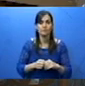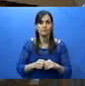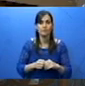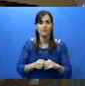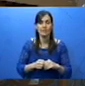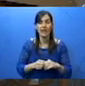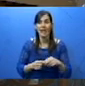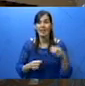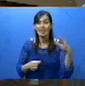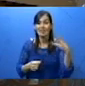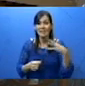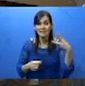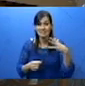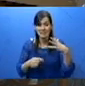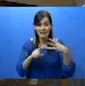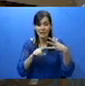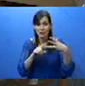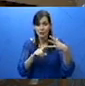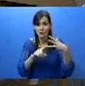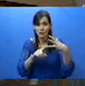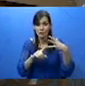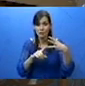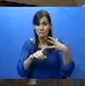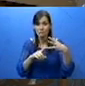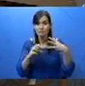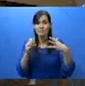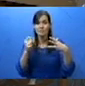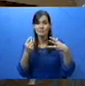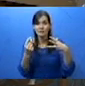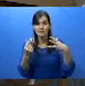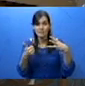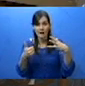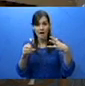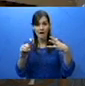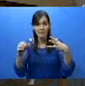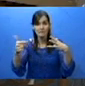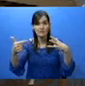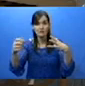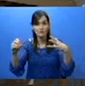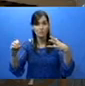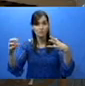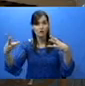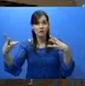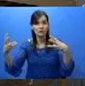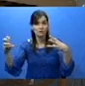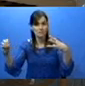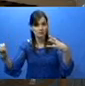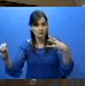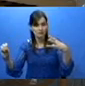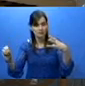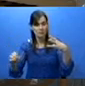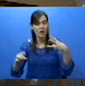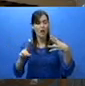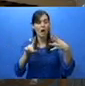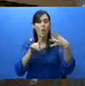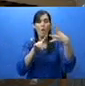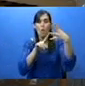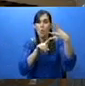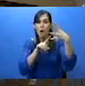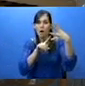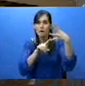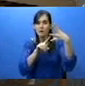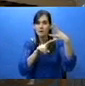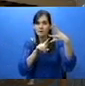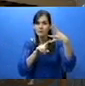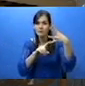Na terceira noite, mais 30. 10, 20, 30. Na quarta noite,